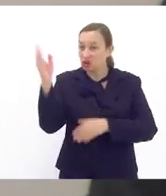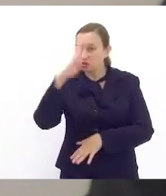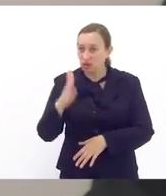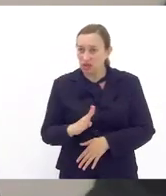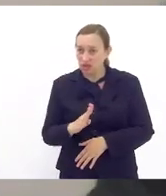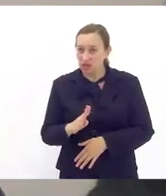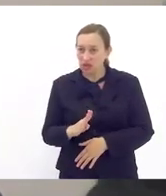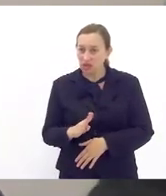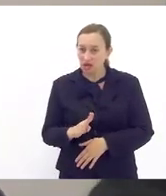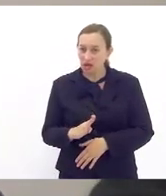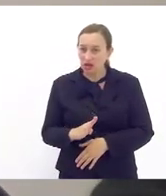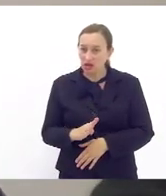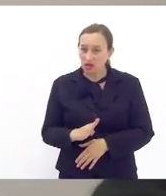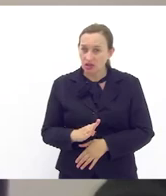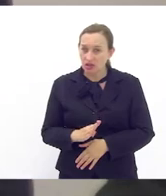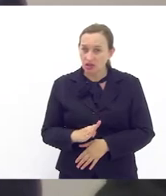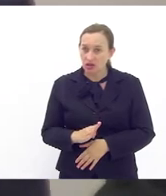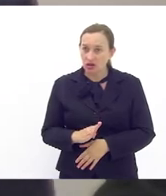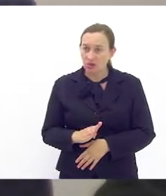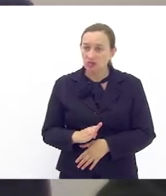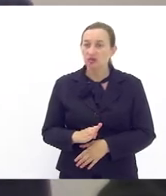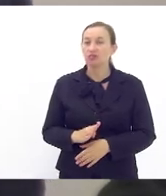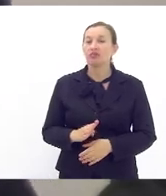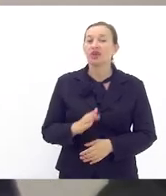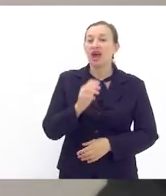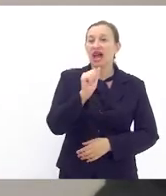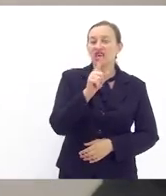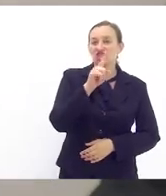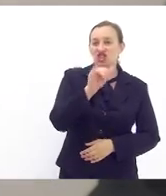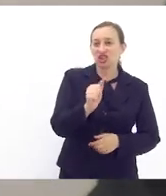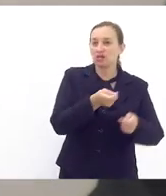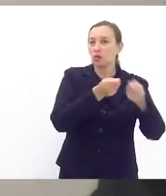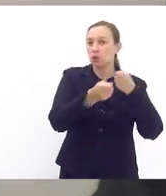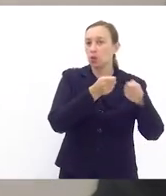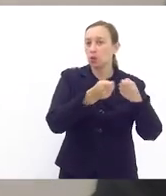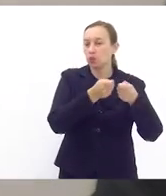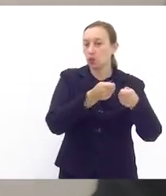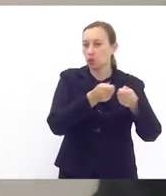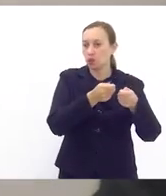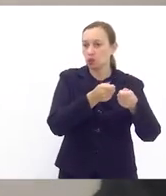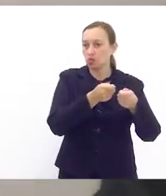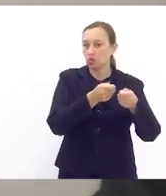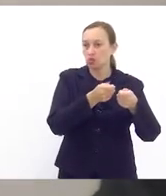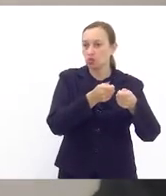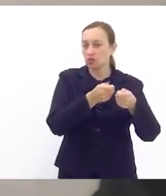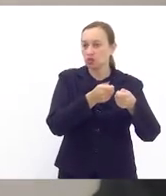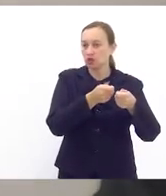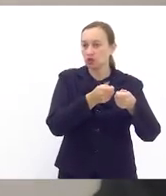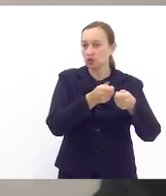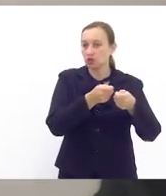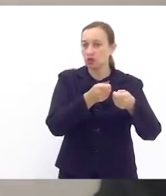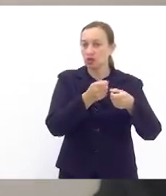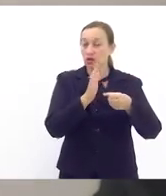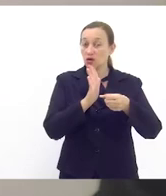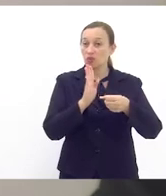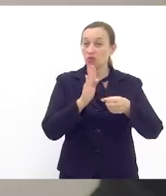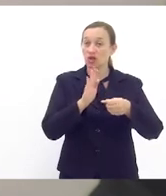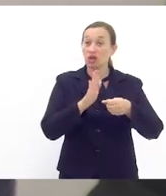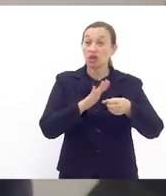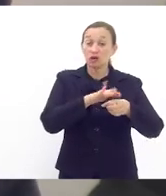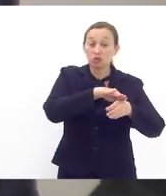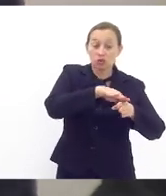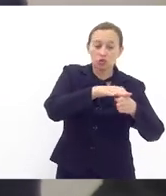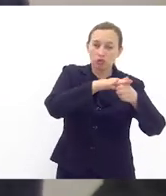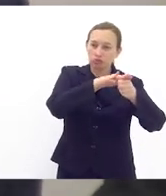são é a questão das agências reguladoras que viraram sucursais das concessionárias e nós precisamos